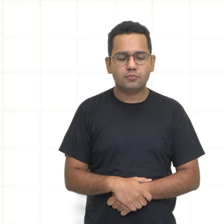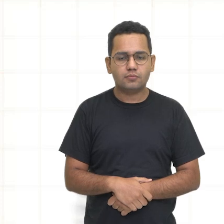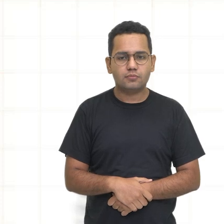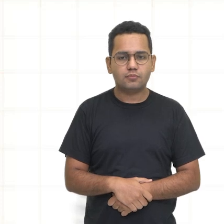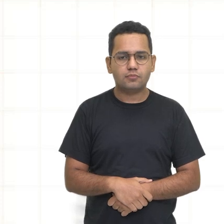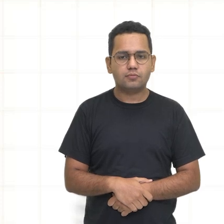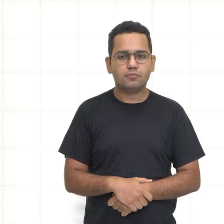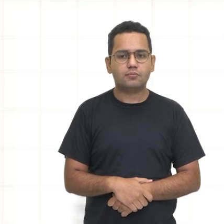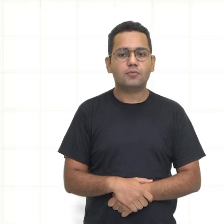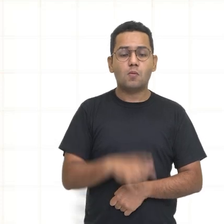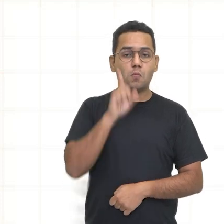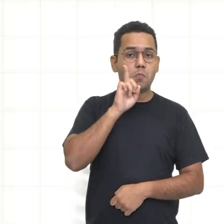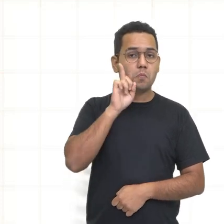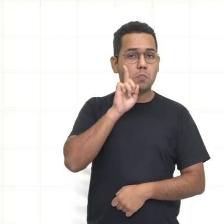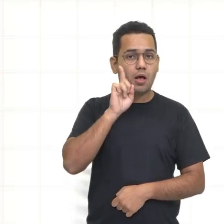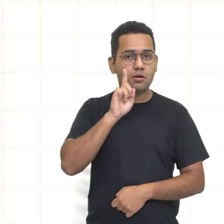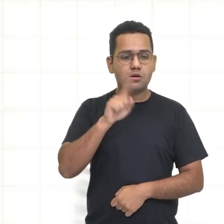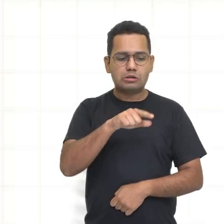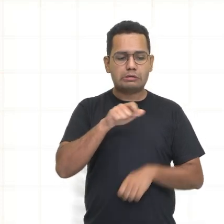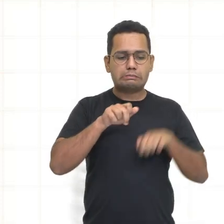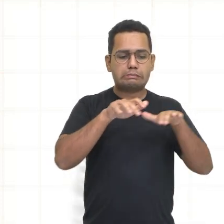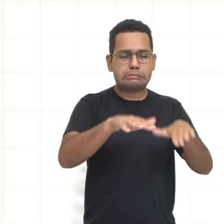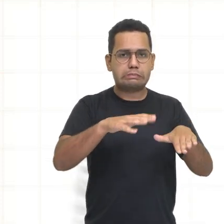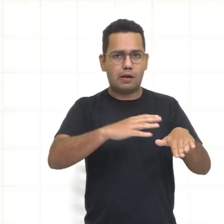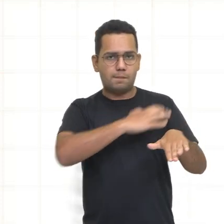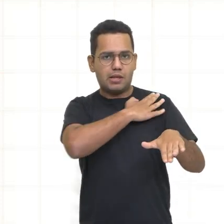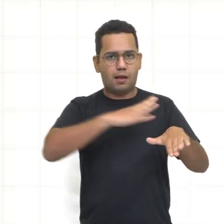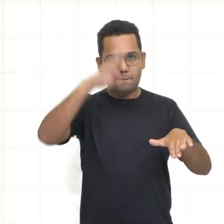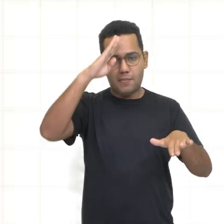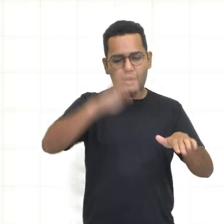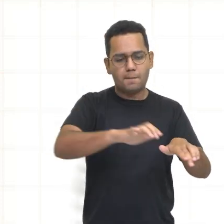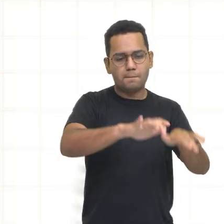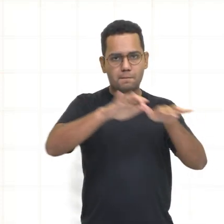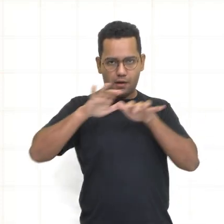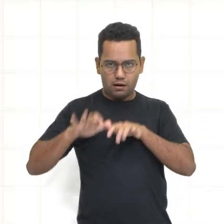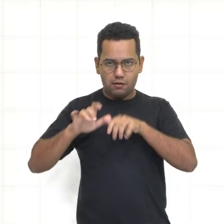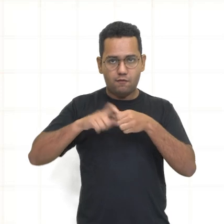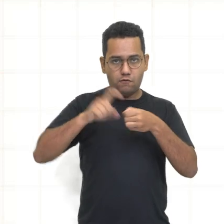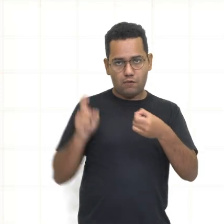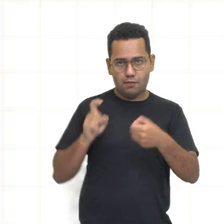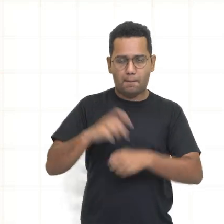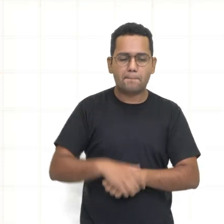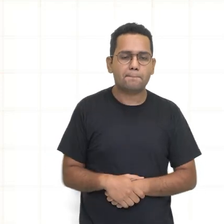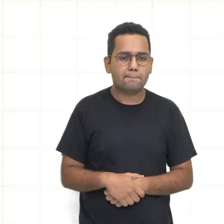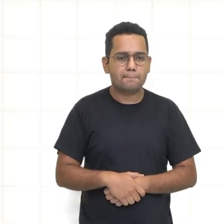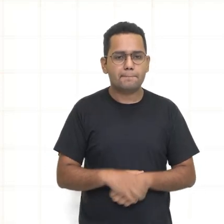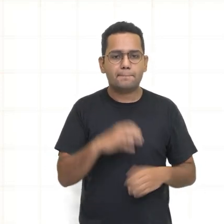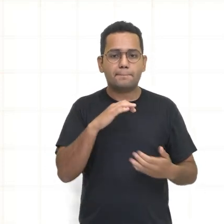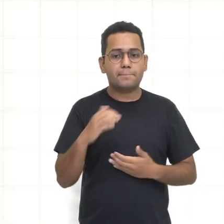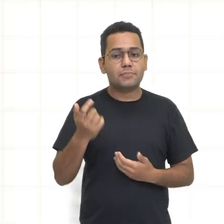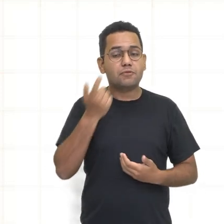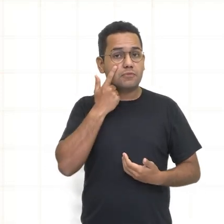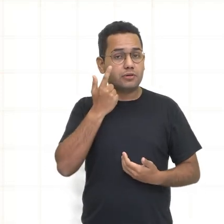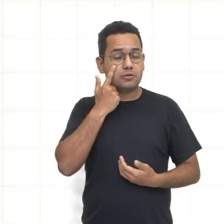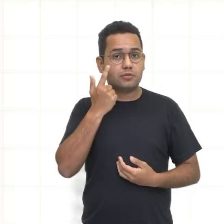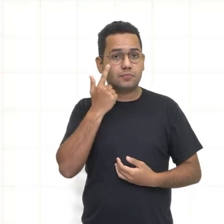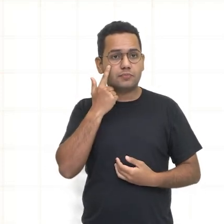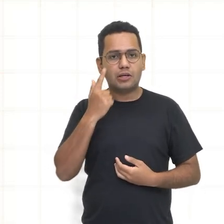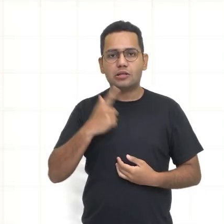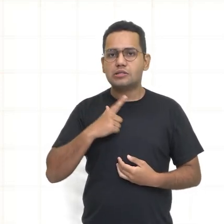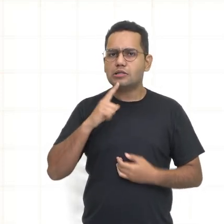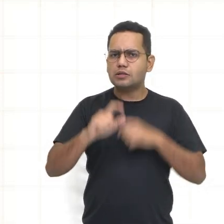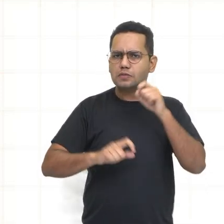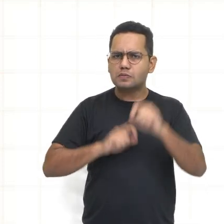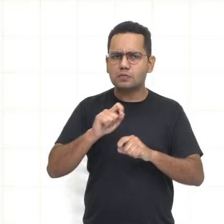americanos saem do território iraquiano. Então, nós até agora vimos 2 conflitos aí inseridos nesse processo